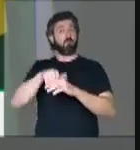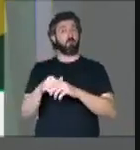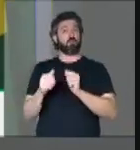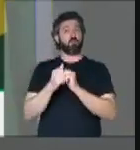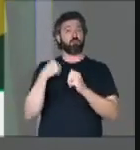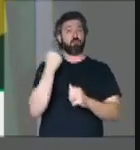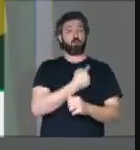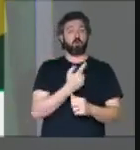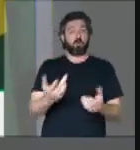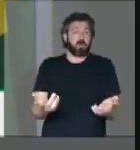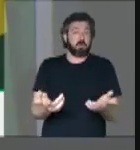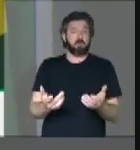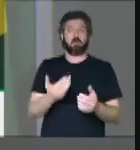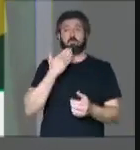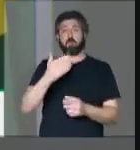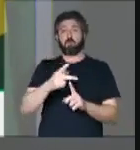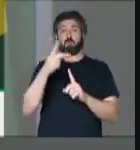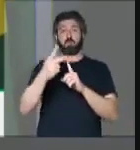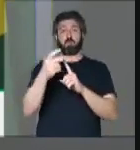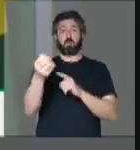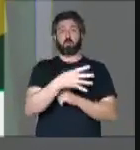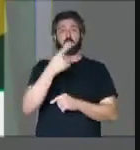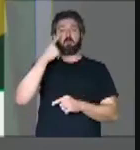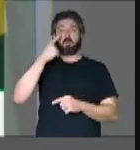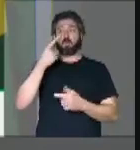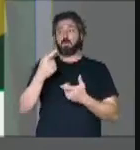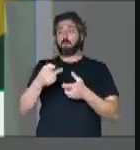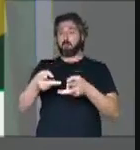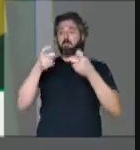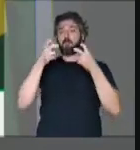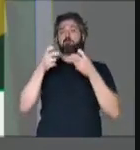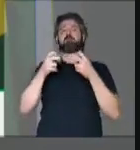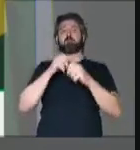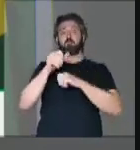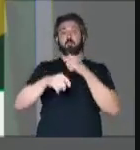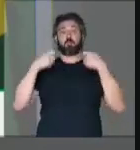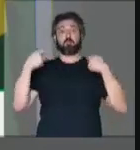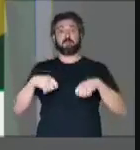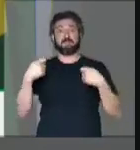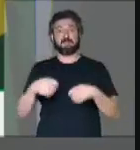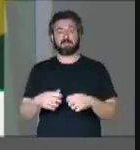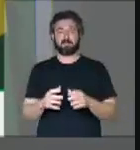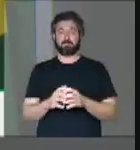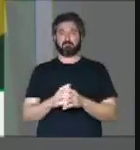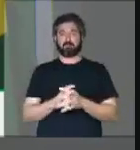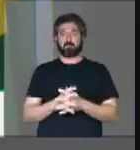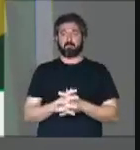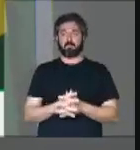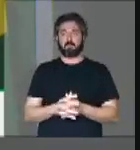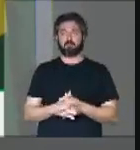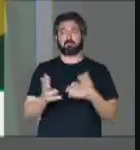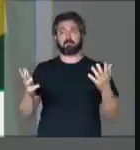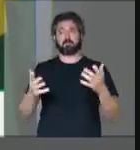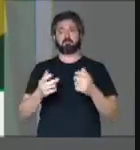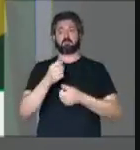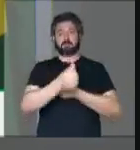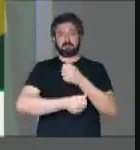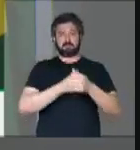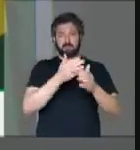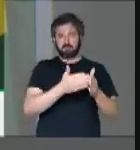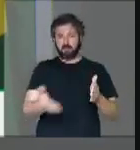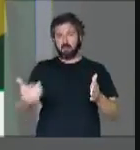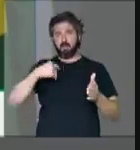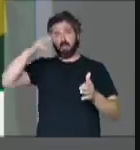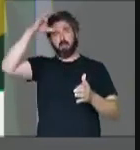com a gente a favor de uma nova Previdência, porque eles viram ali que a mudança era necessária. Então, eu acho que foi um semestre de